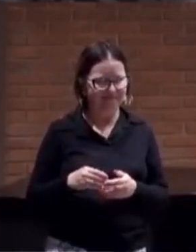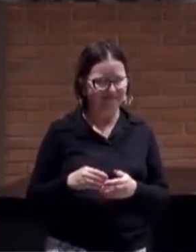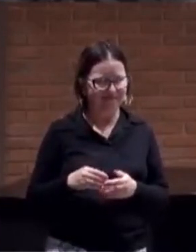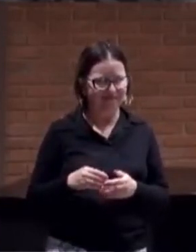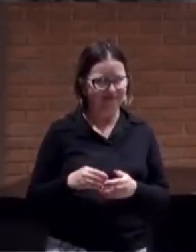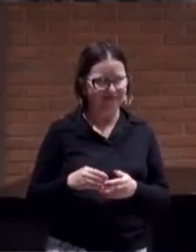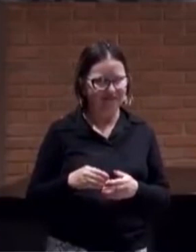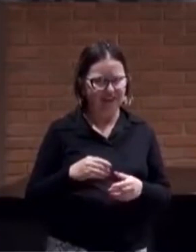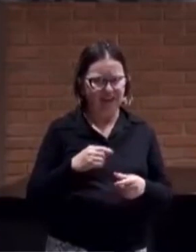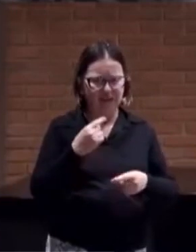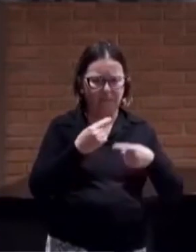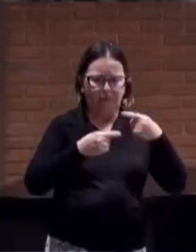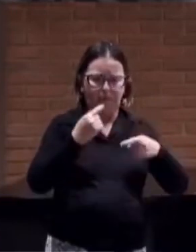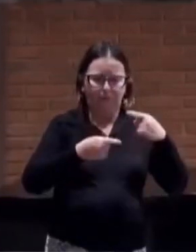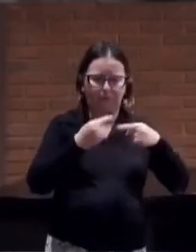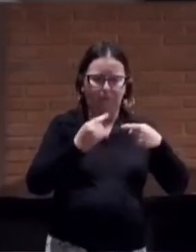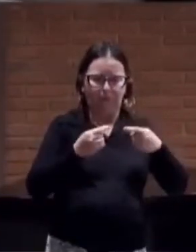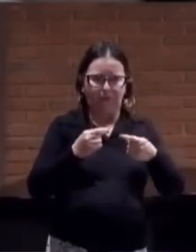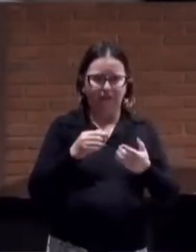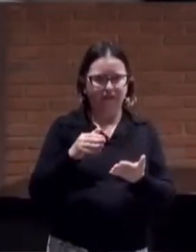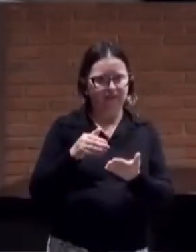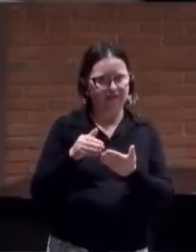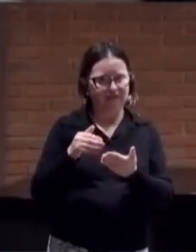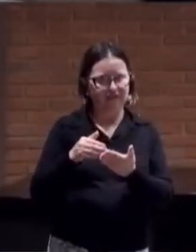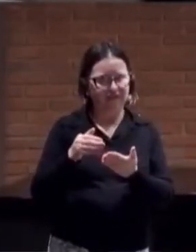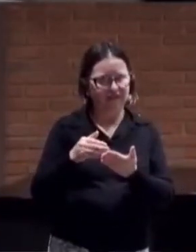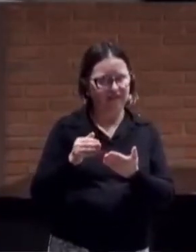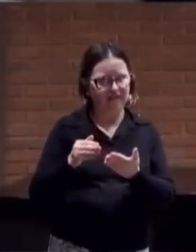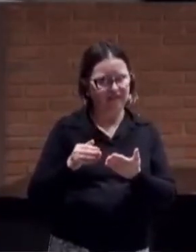Foi eliminado do DEM.